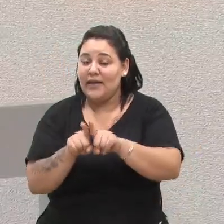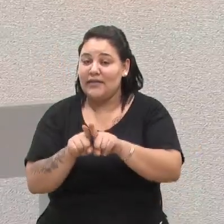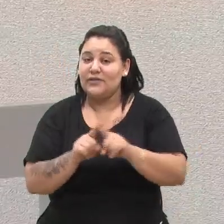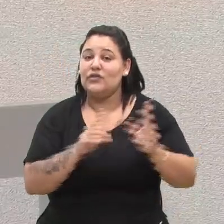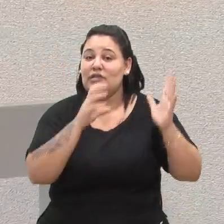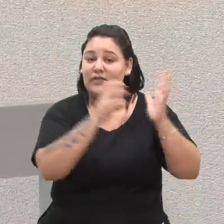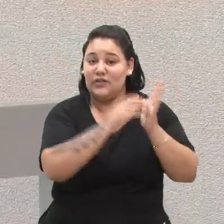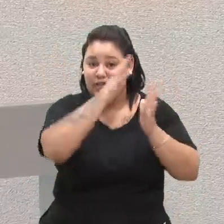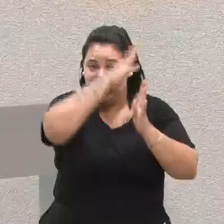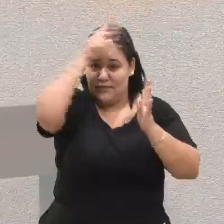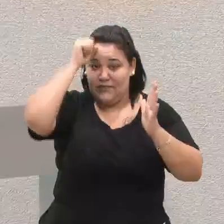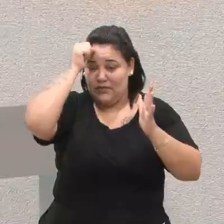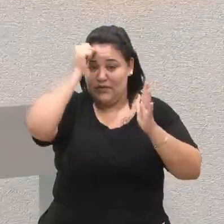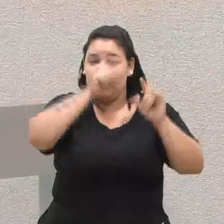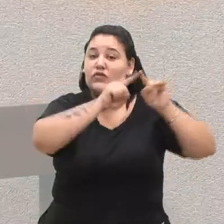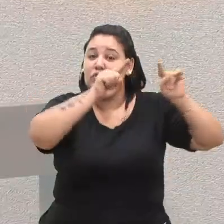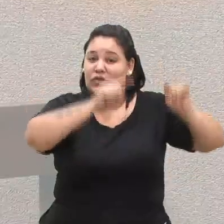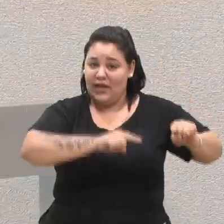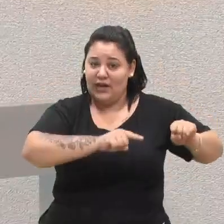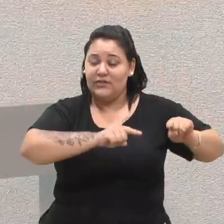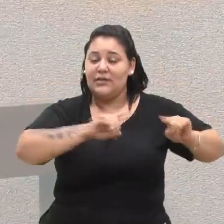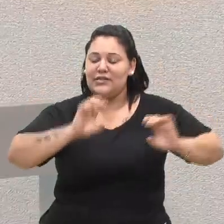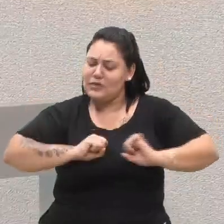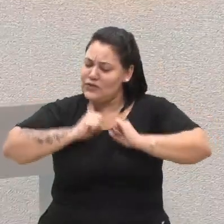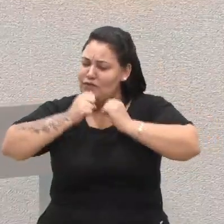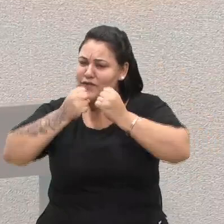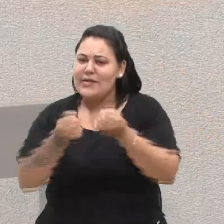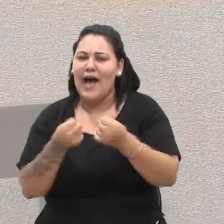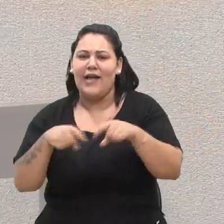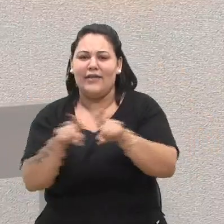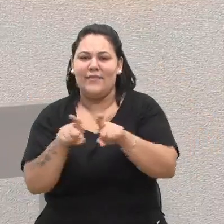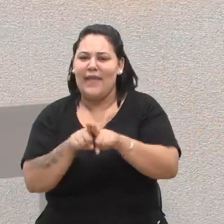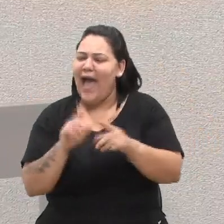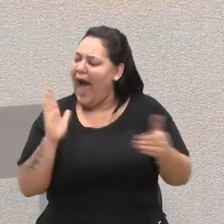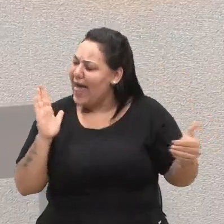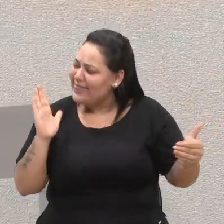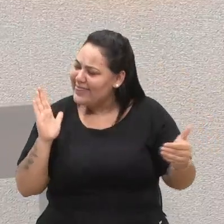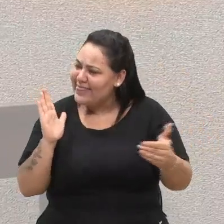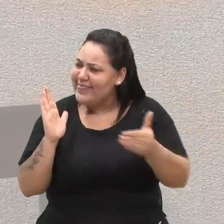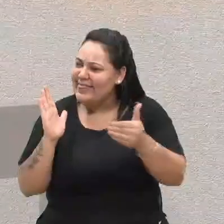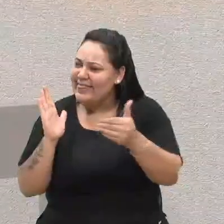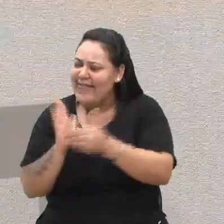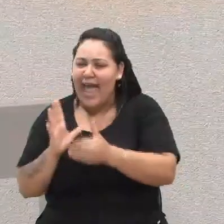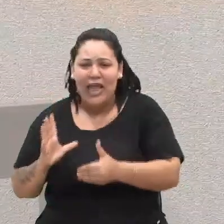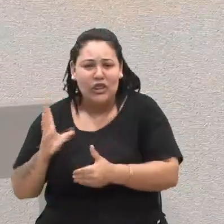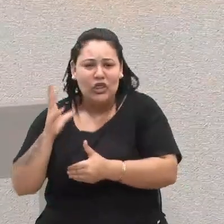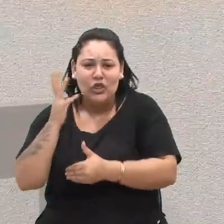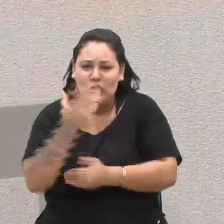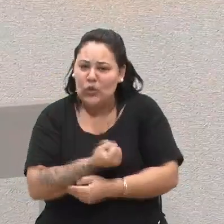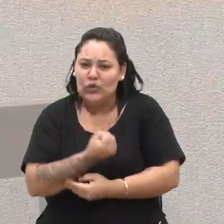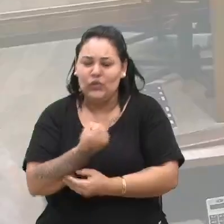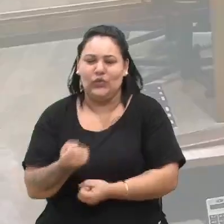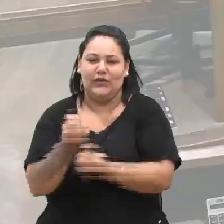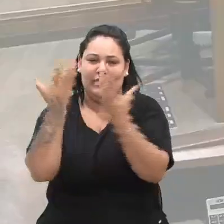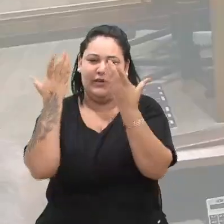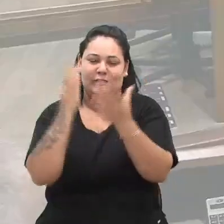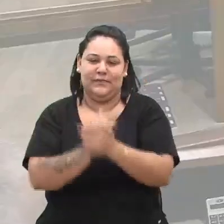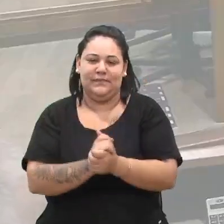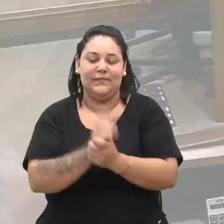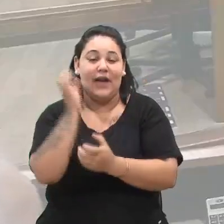das prefeituras que se dedicaram até o último minuto deste evento. Pois não, colega